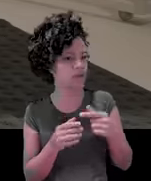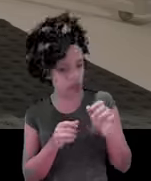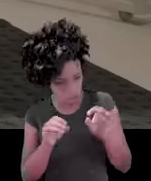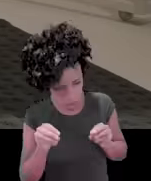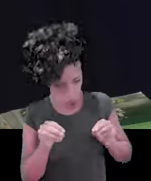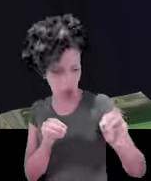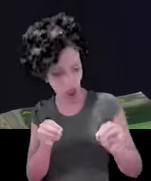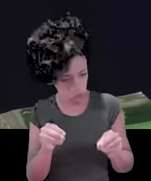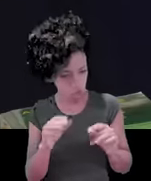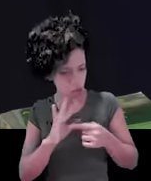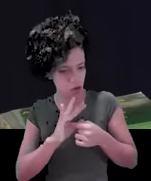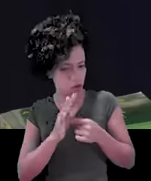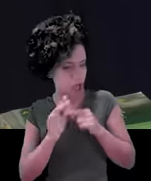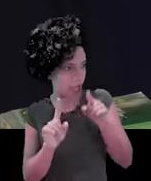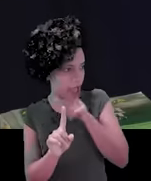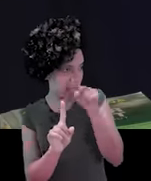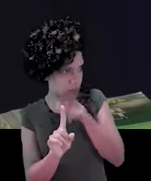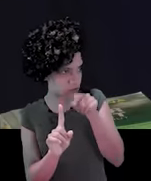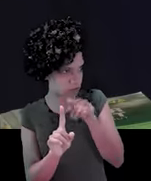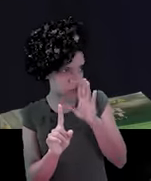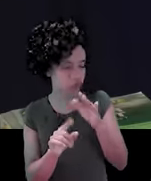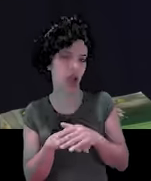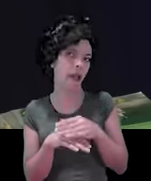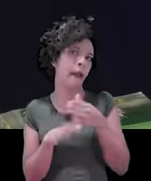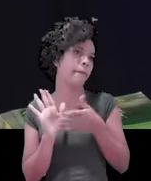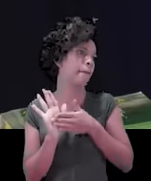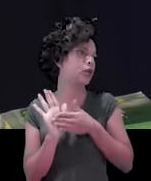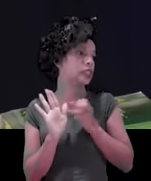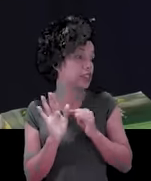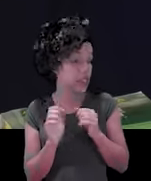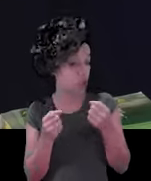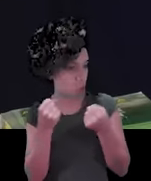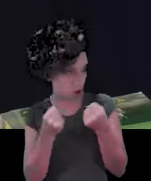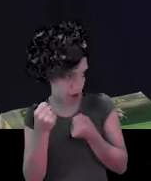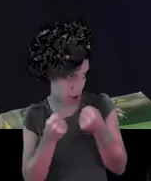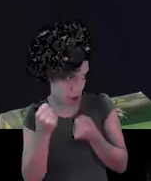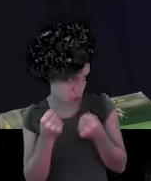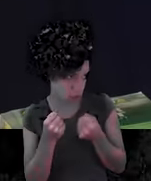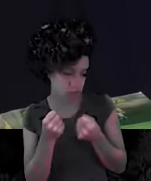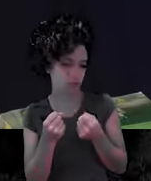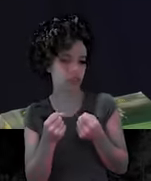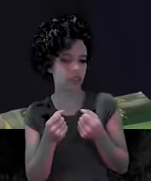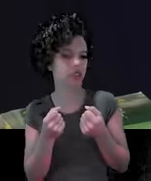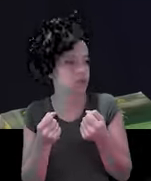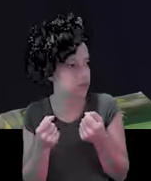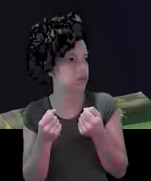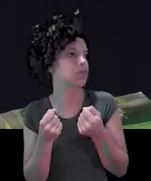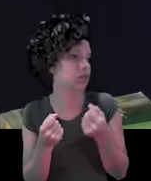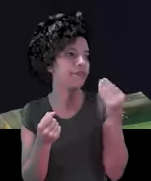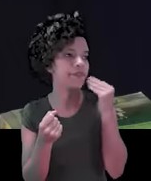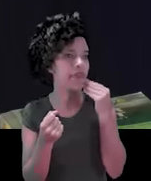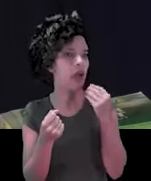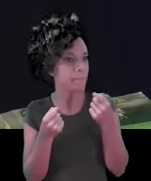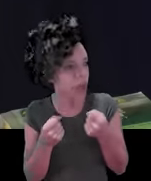misturar rica Mas você estava girando é a ideia se ele tipo seu carro prega um carro a carburador se você tá Dá um tranco né